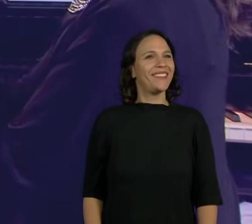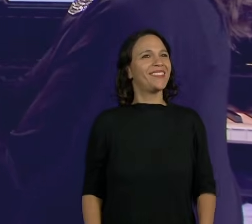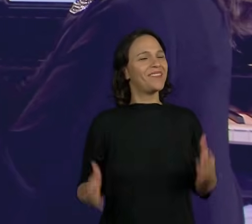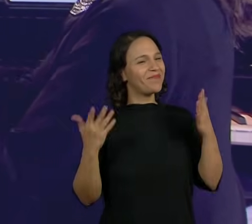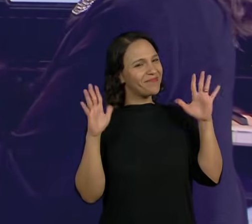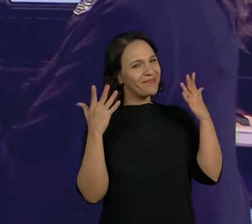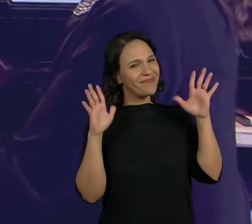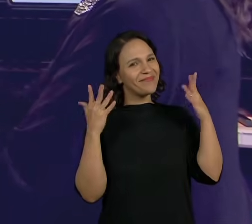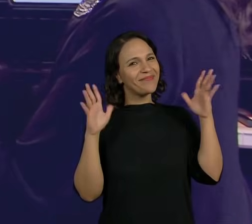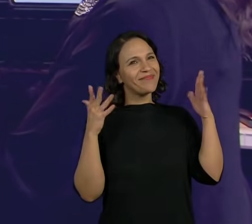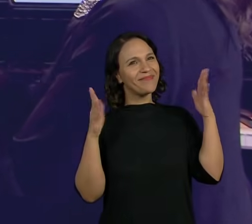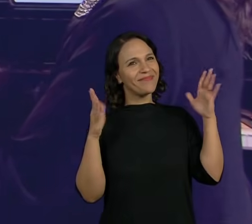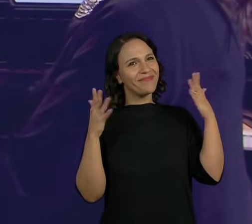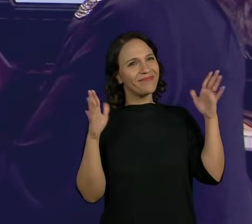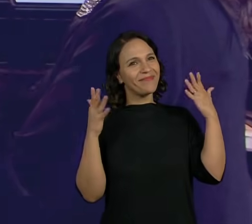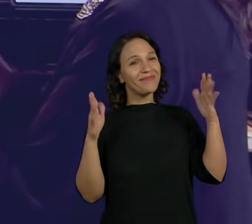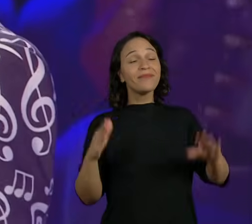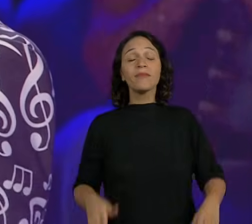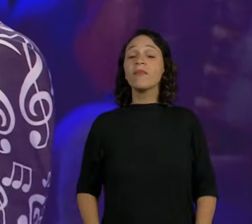É verdade.